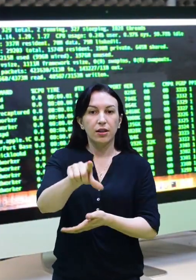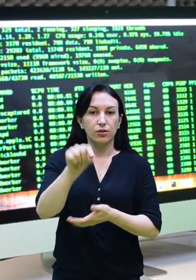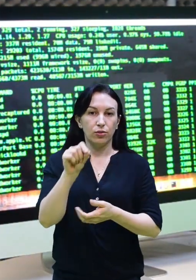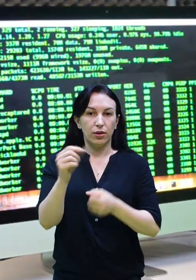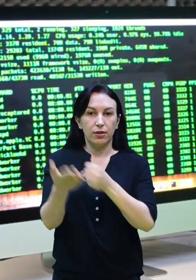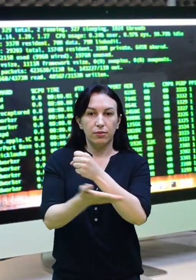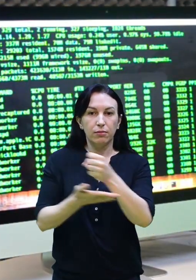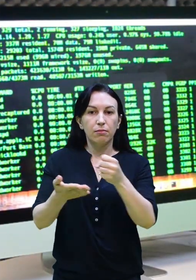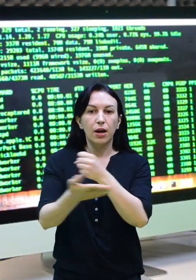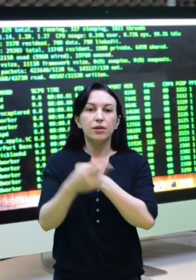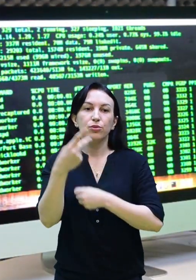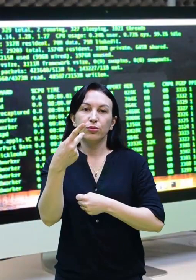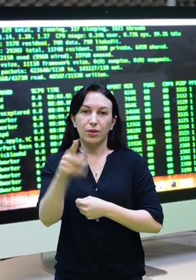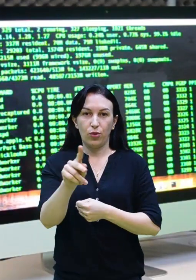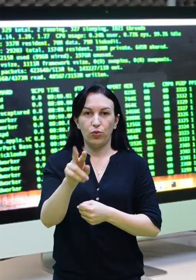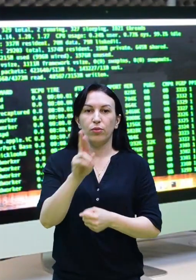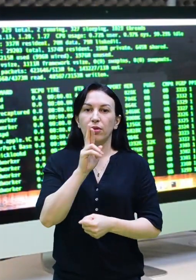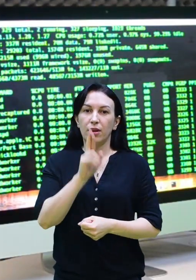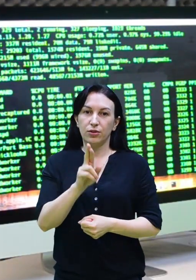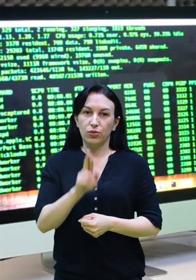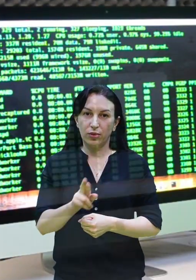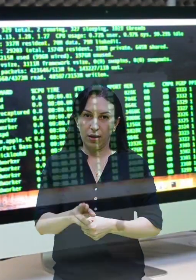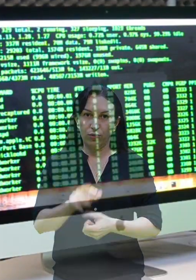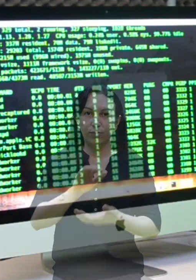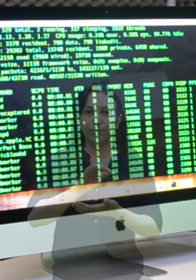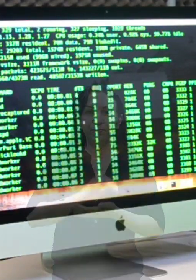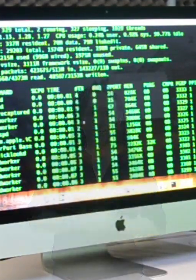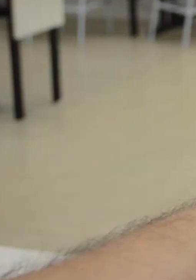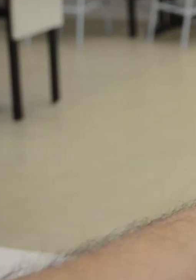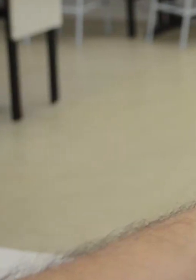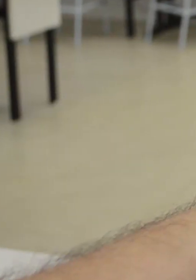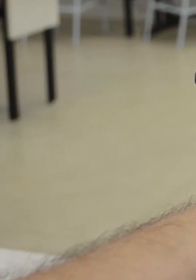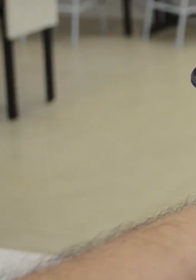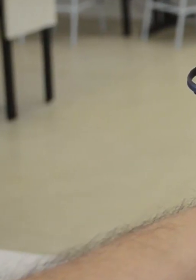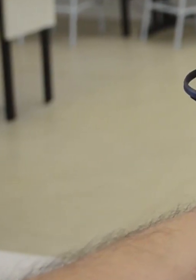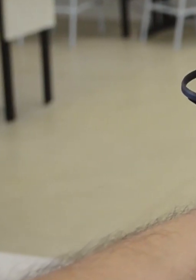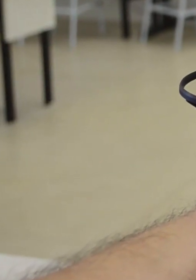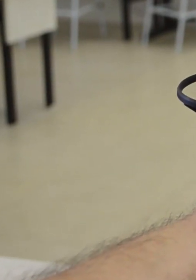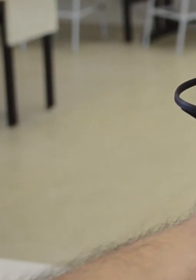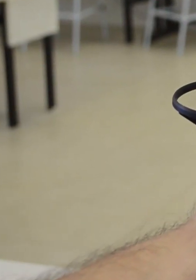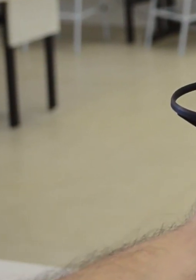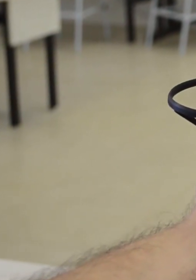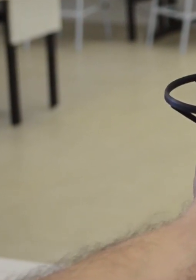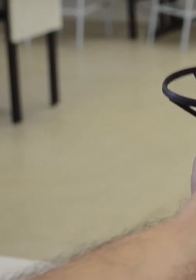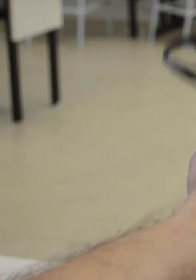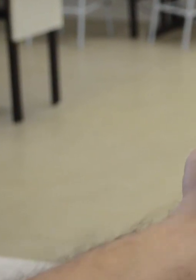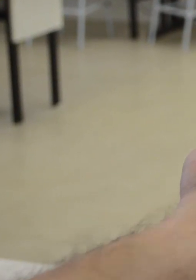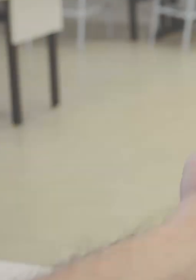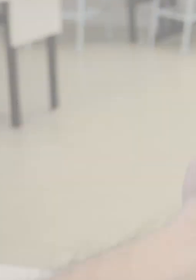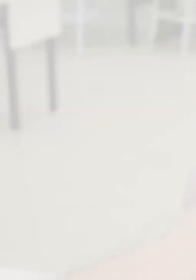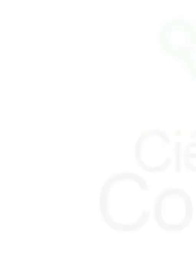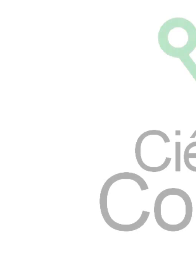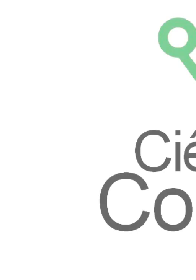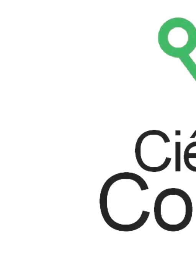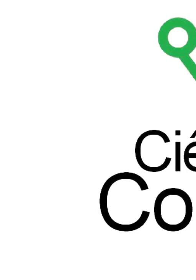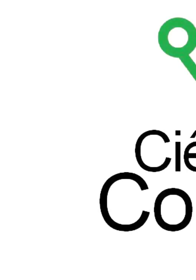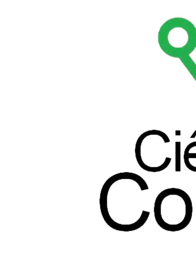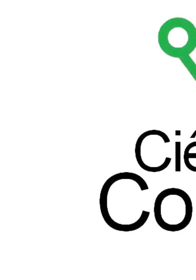inscrição e a seleção será feita com base nos seus resultados. Um abraço e até mais!